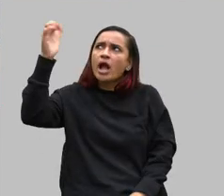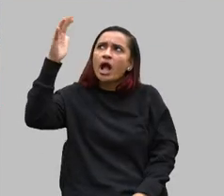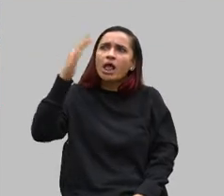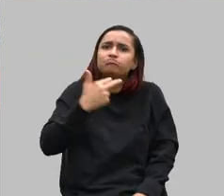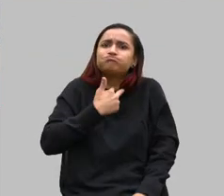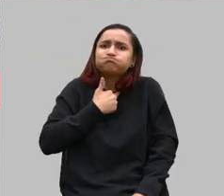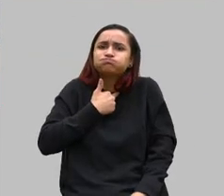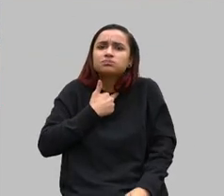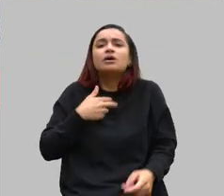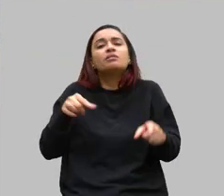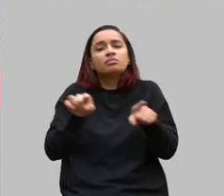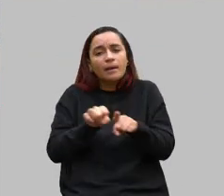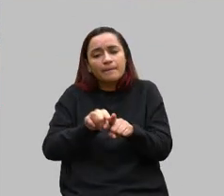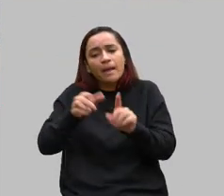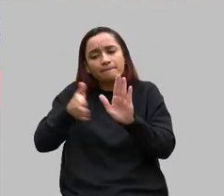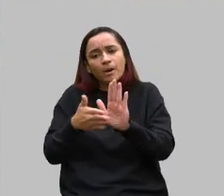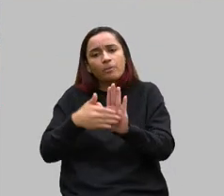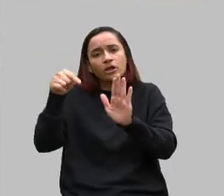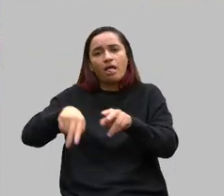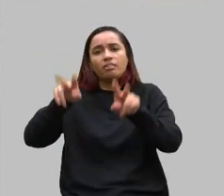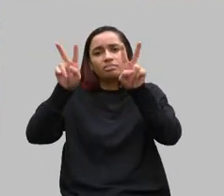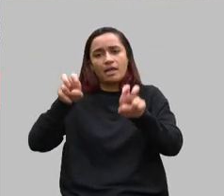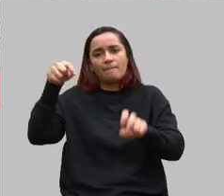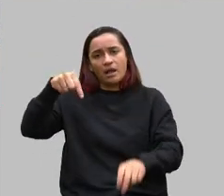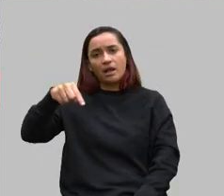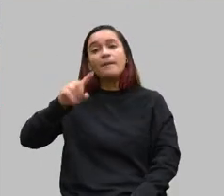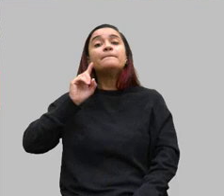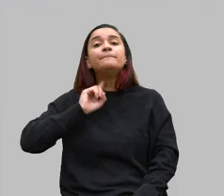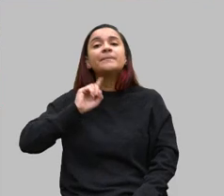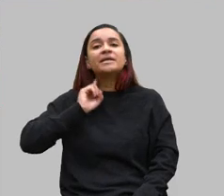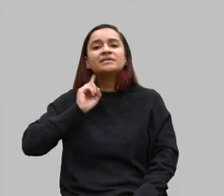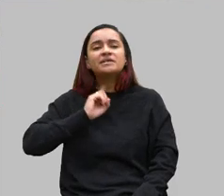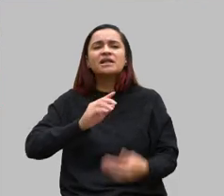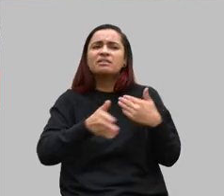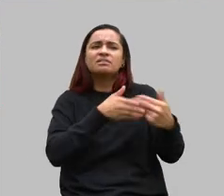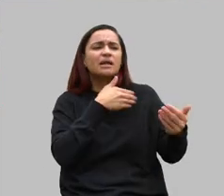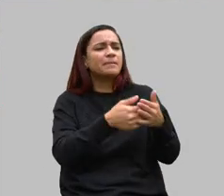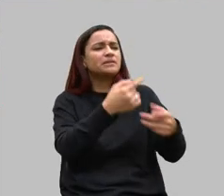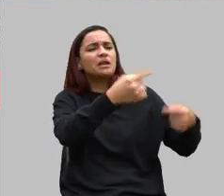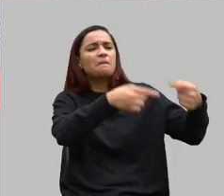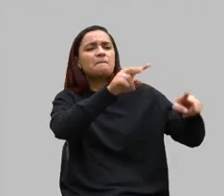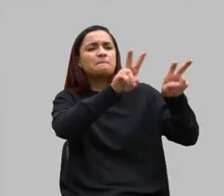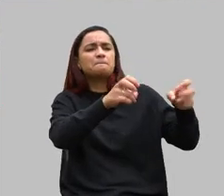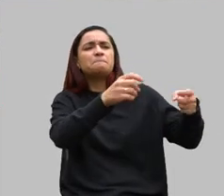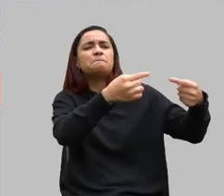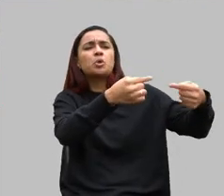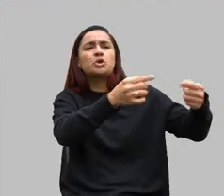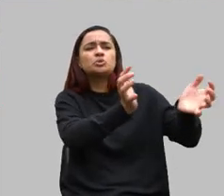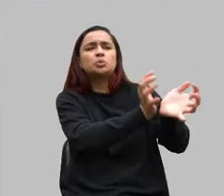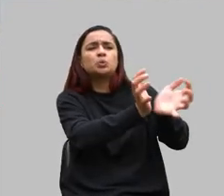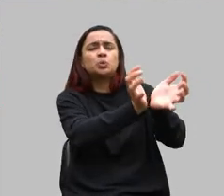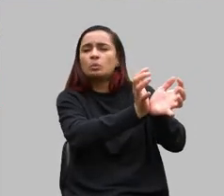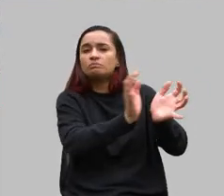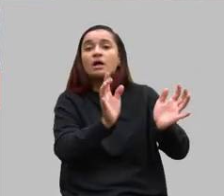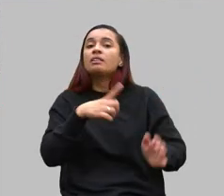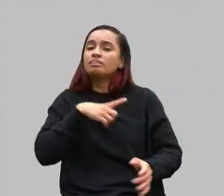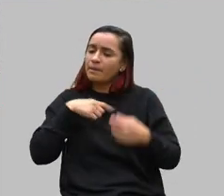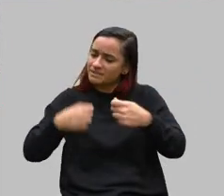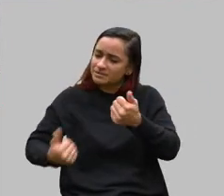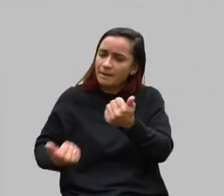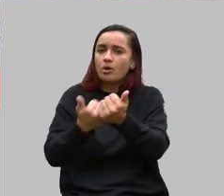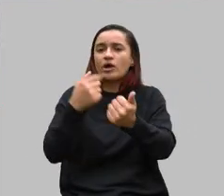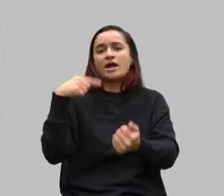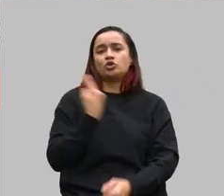também Minas Gerais Independente de questões político-partidárias t e estarão juntas a favor do nosso Estado Obrigado a